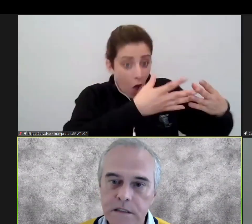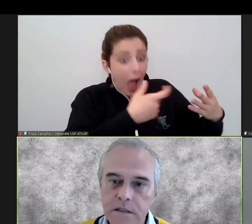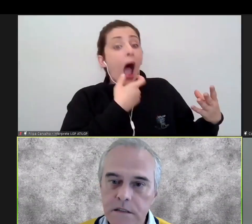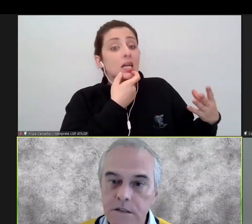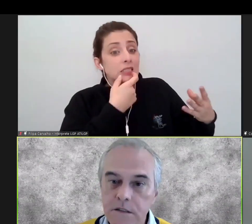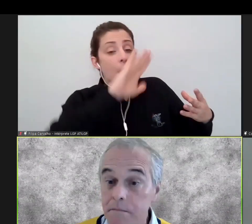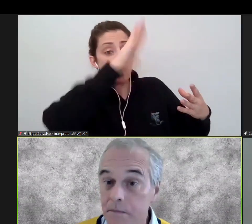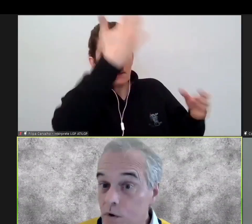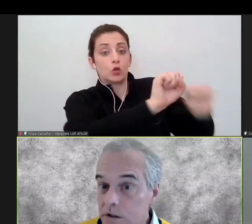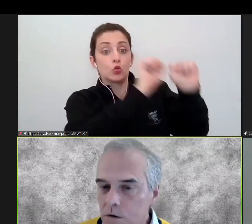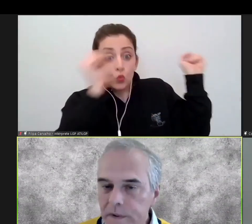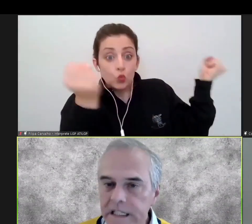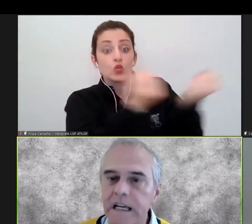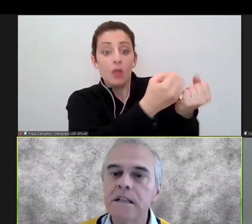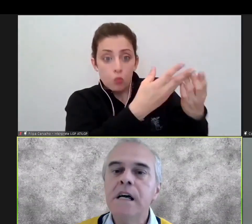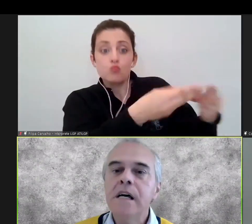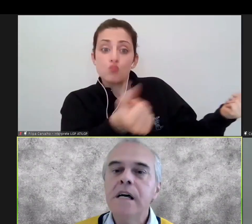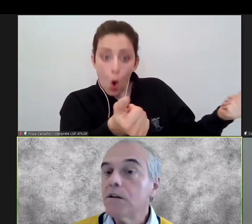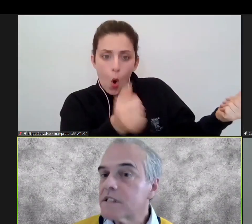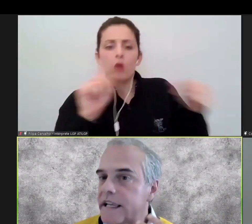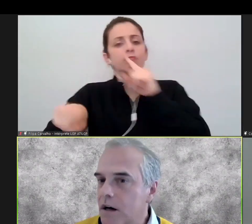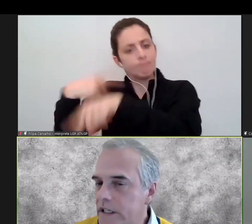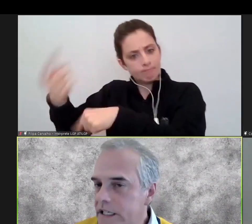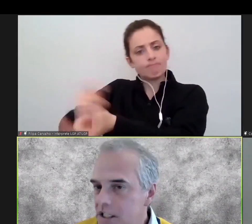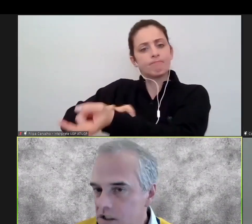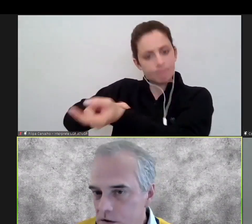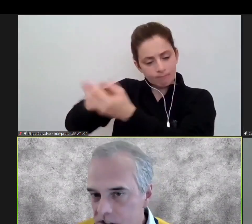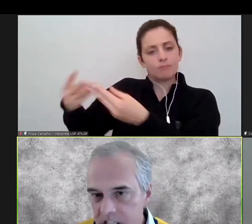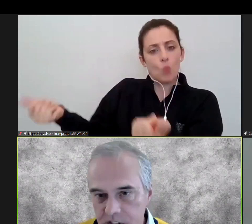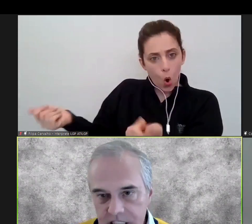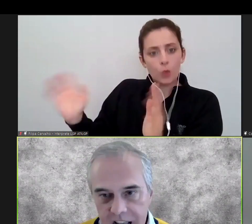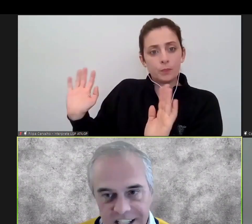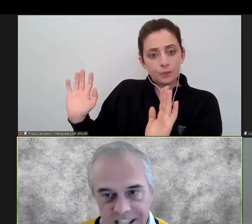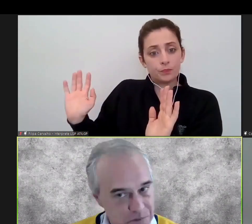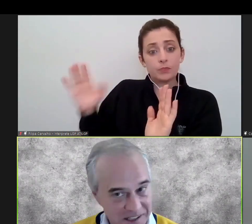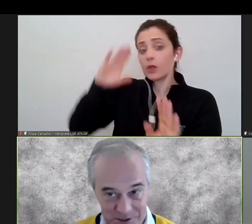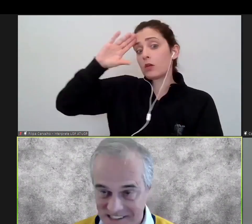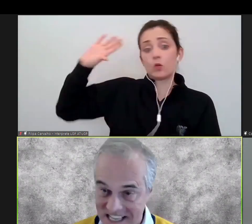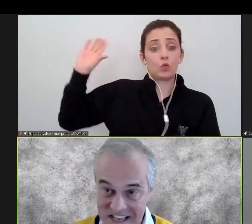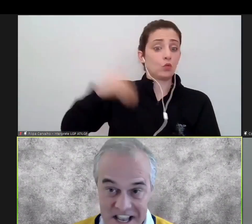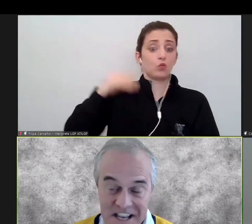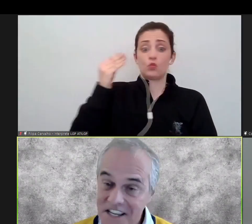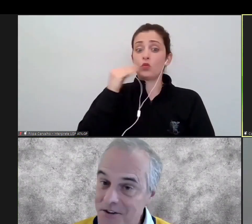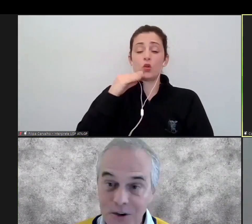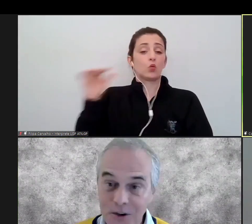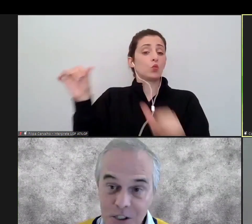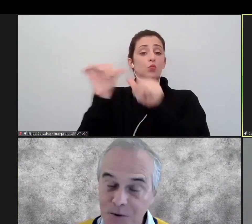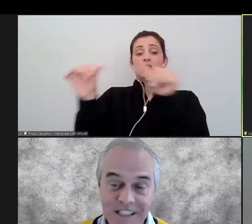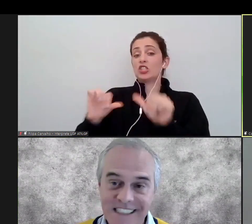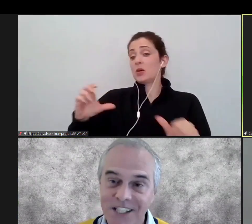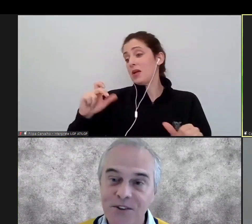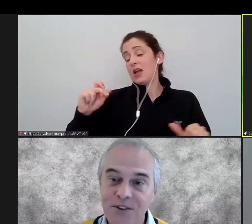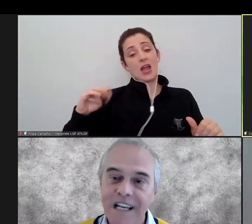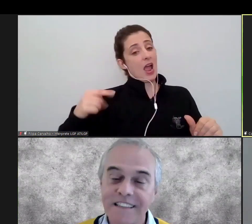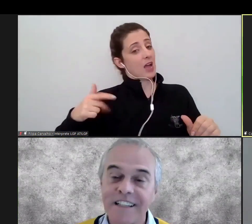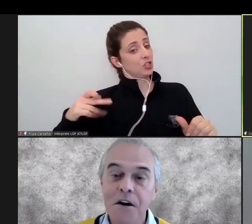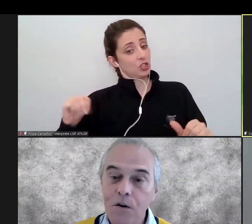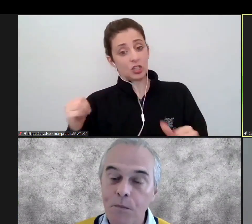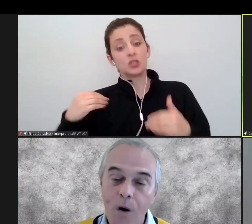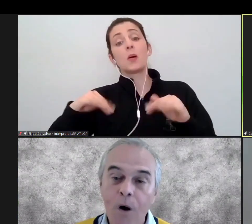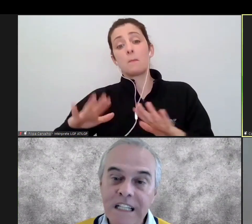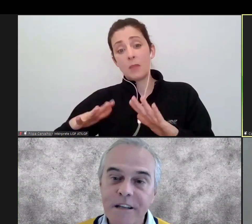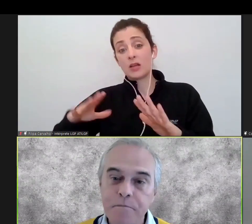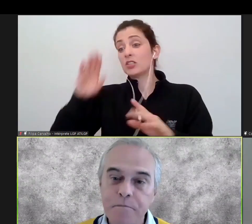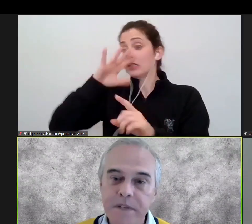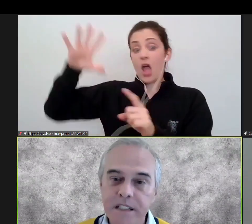instituída. Então, isso é muito complicado. Eu não sei a origem do sistema de castas, mas eu sei que toda exploração ela tem